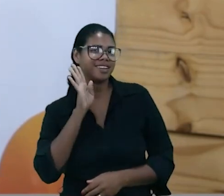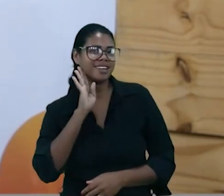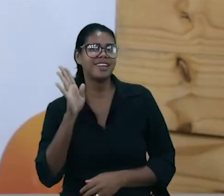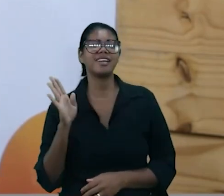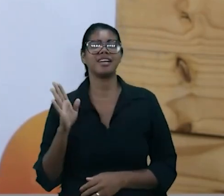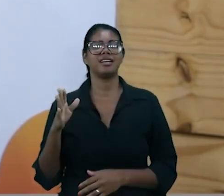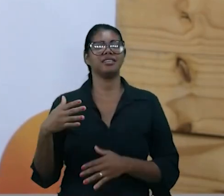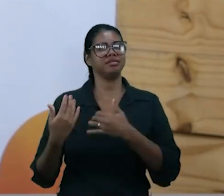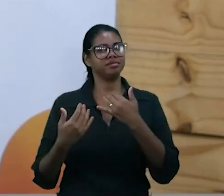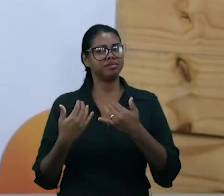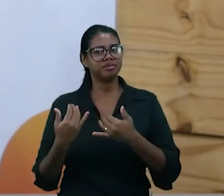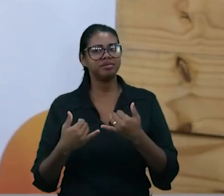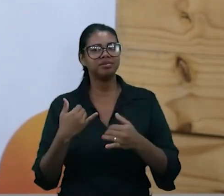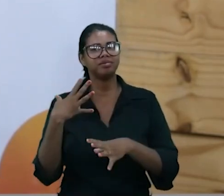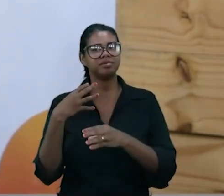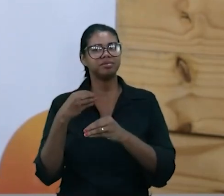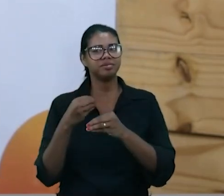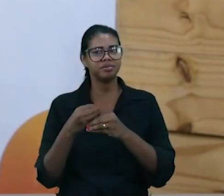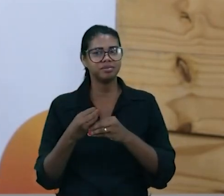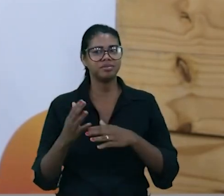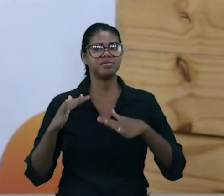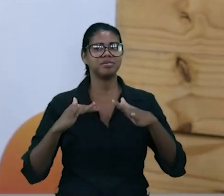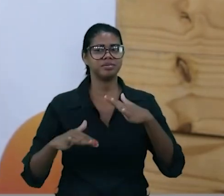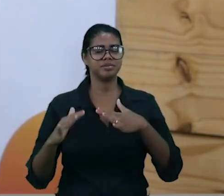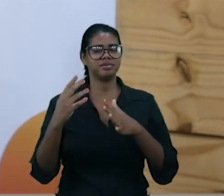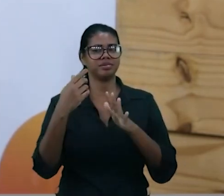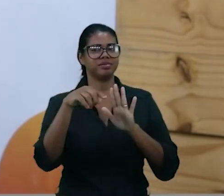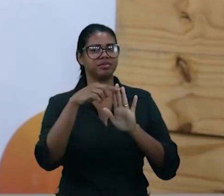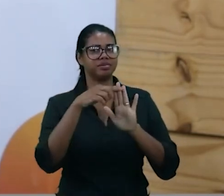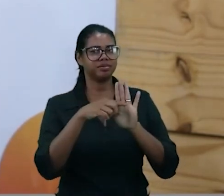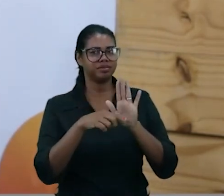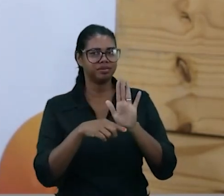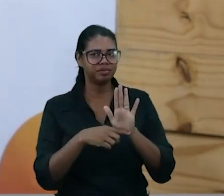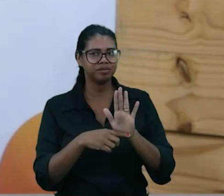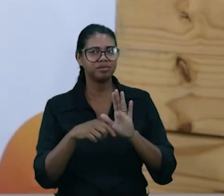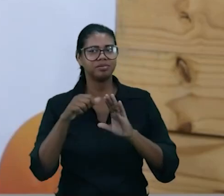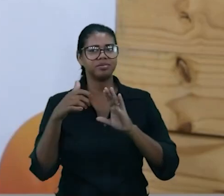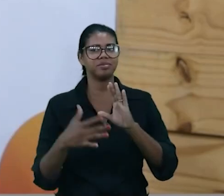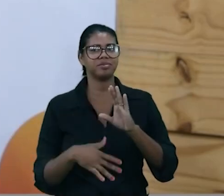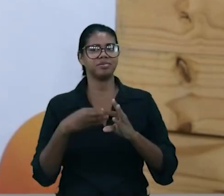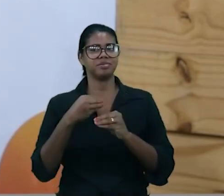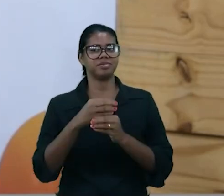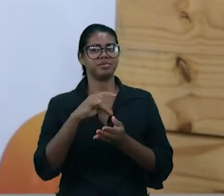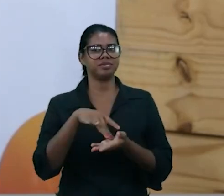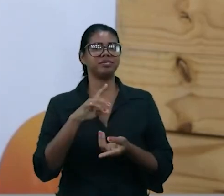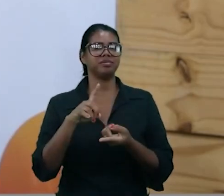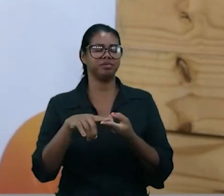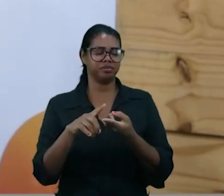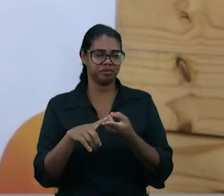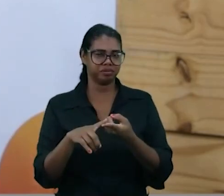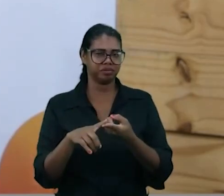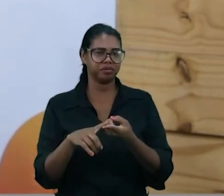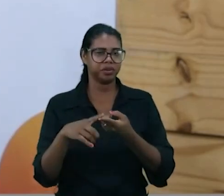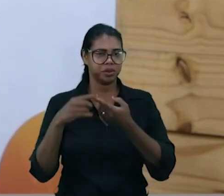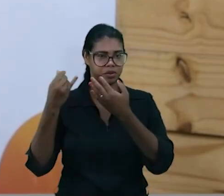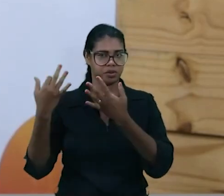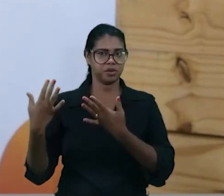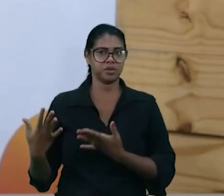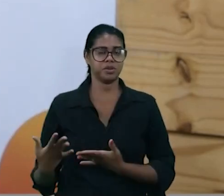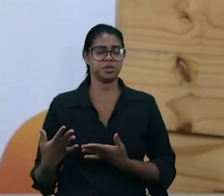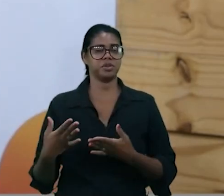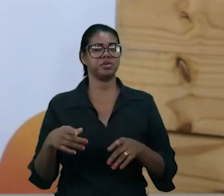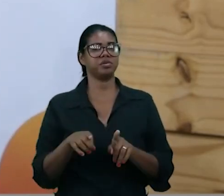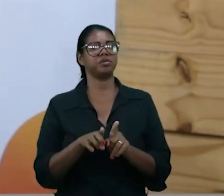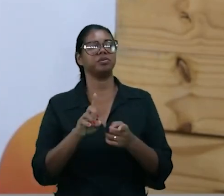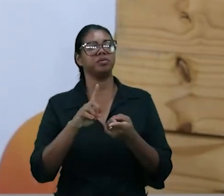introvertida. Então, todos esses movimentos, né, de categoria, eles são derivados, como eu falei, a partir